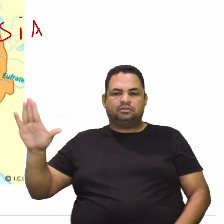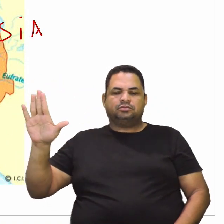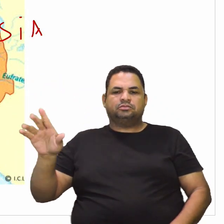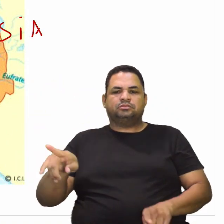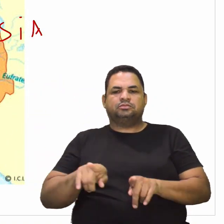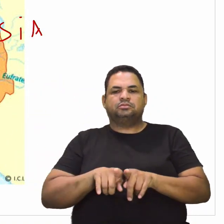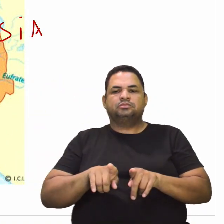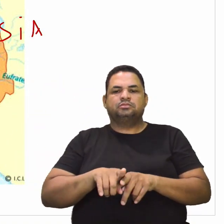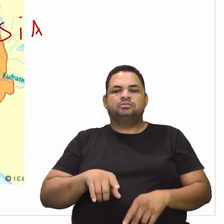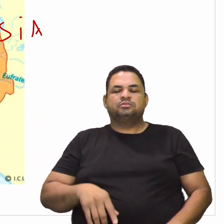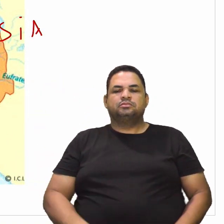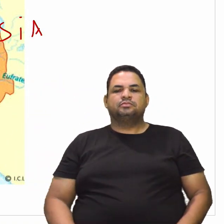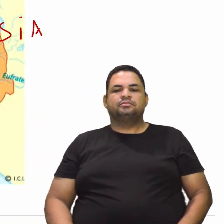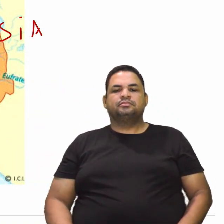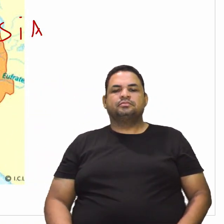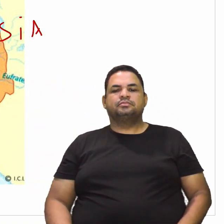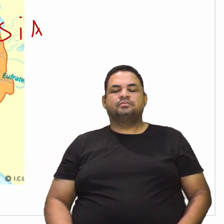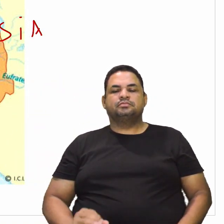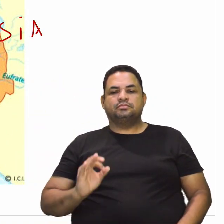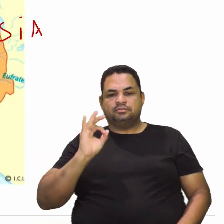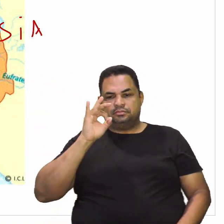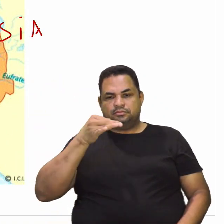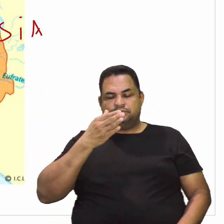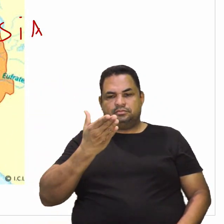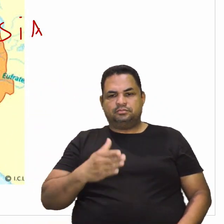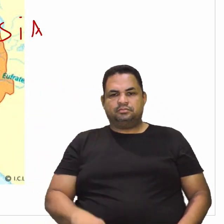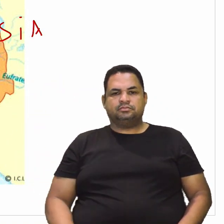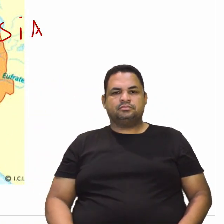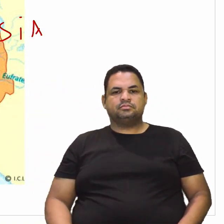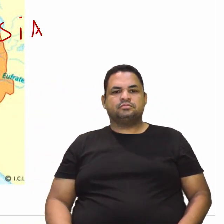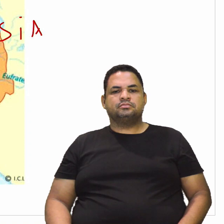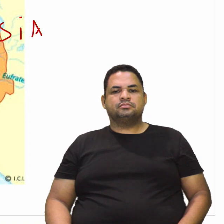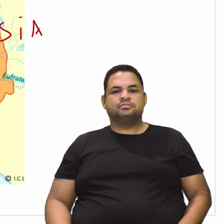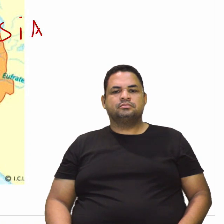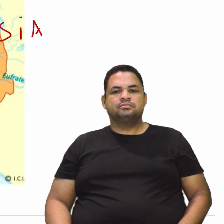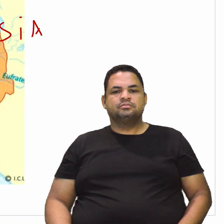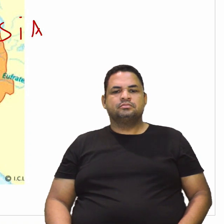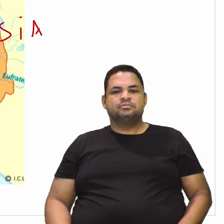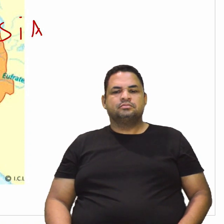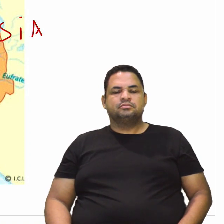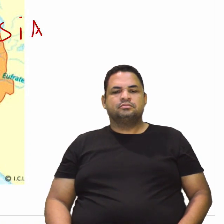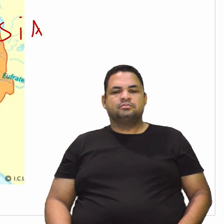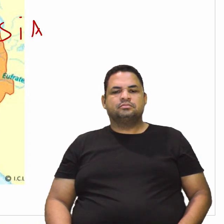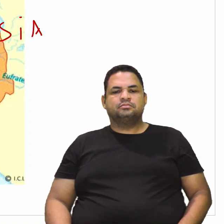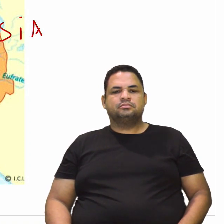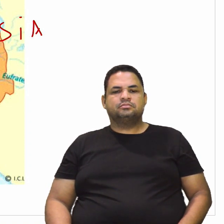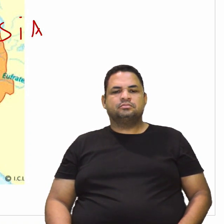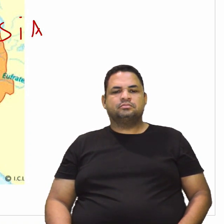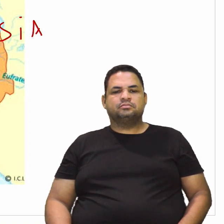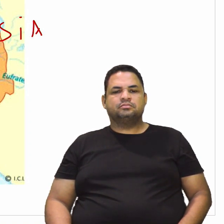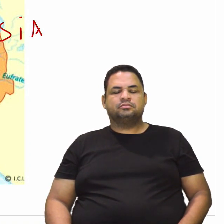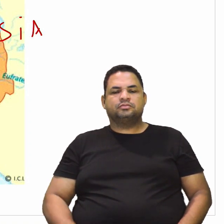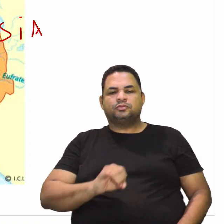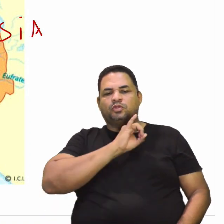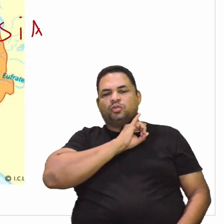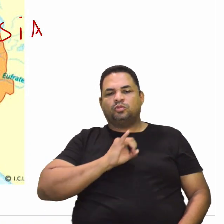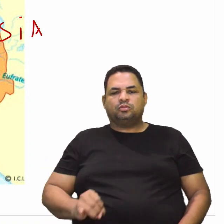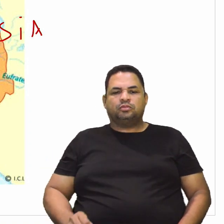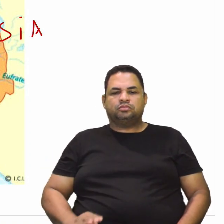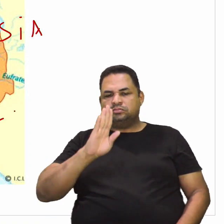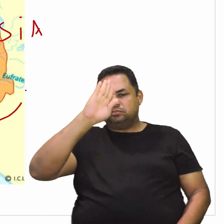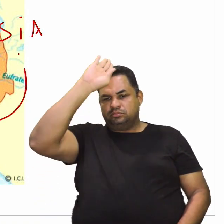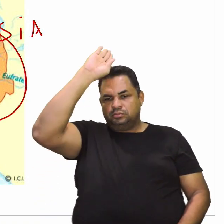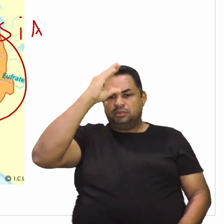Da Ásia. Certinho? Pois é. O Império Romano aqui do Oriente,